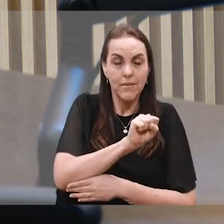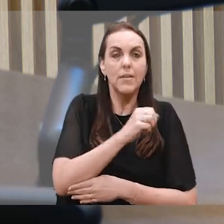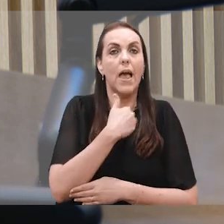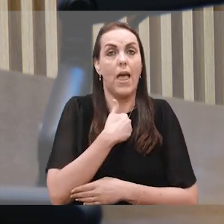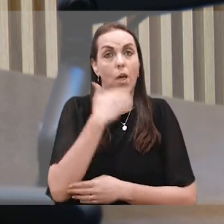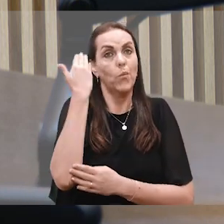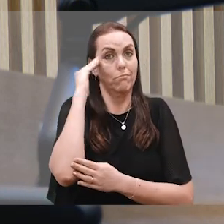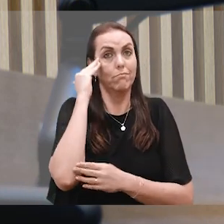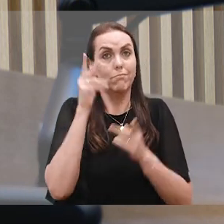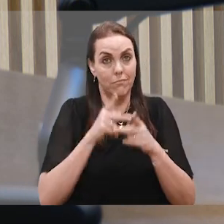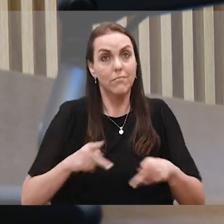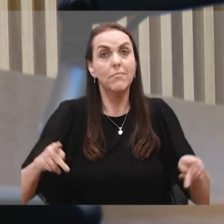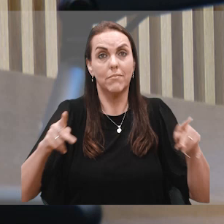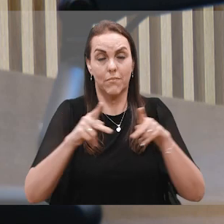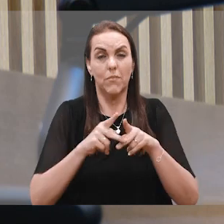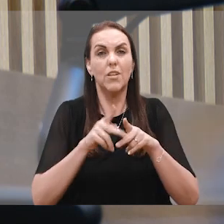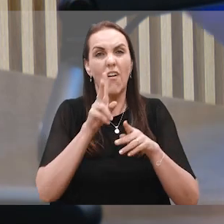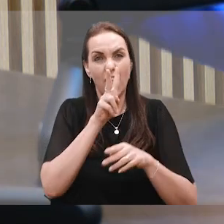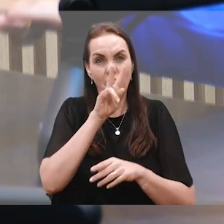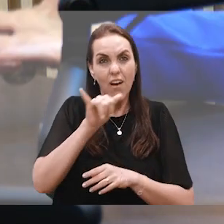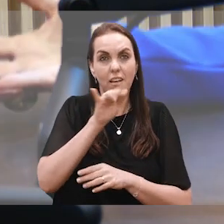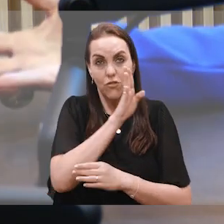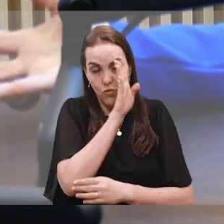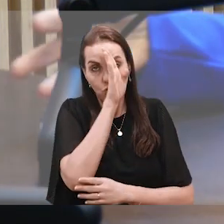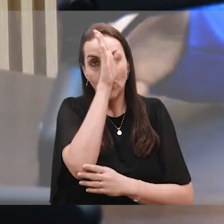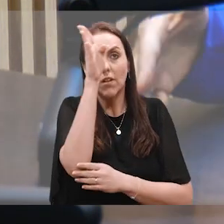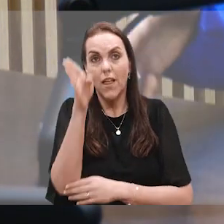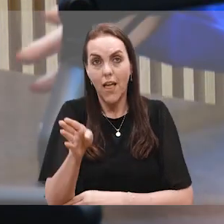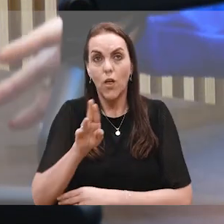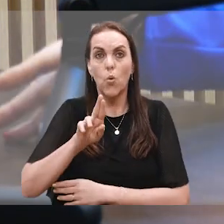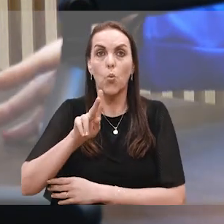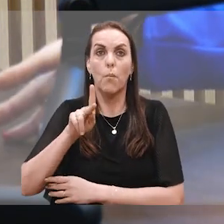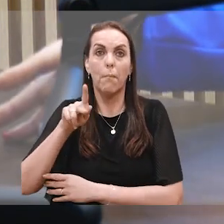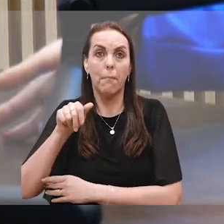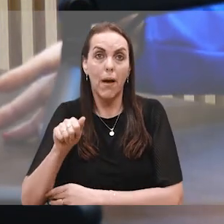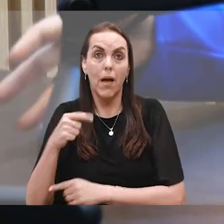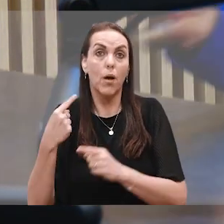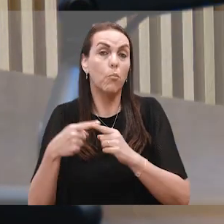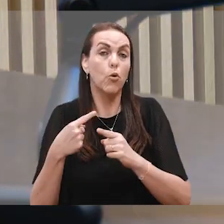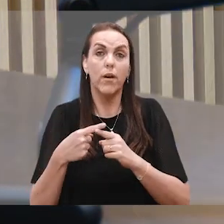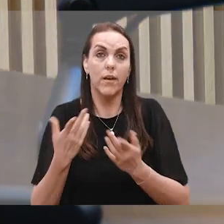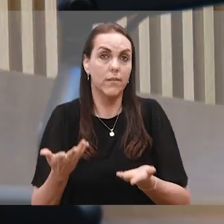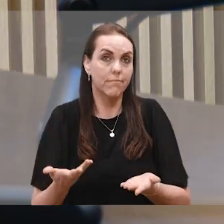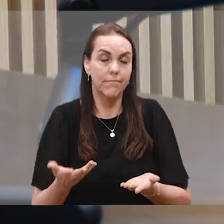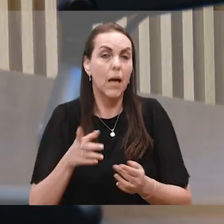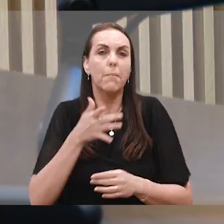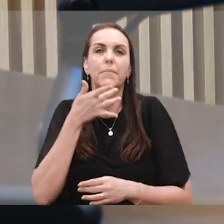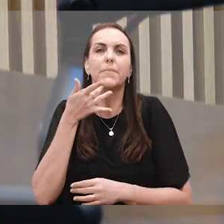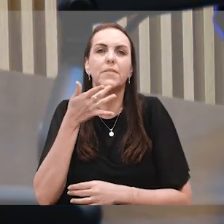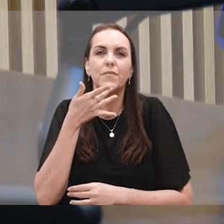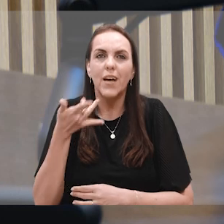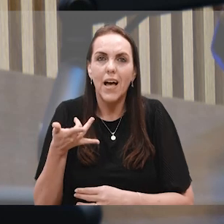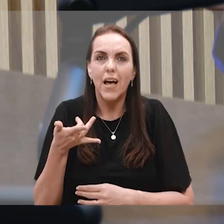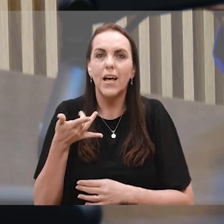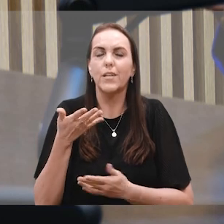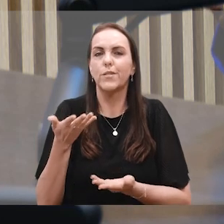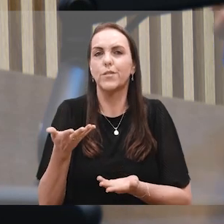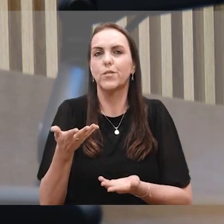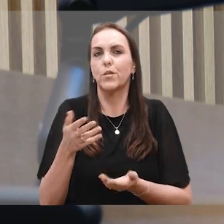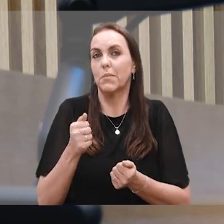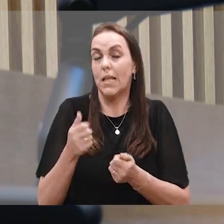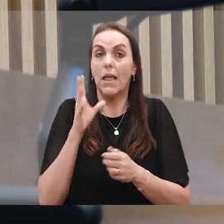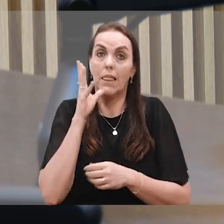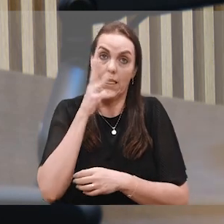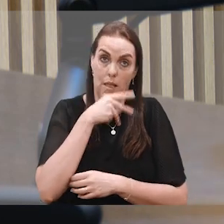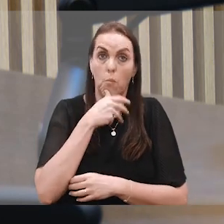UBS. Eu entendo que a população muitas vezes vai direto para uma UPA, porque é mais fácil ela ser